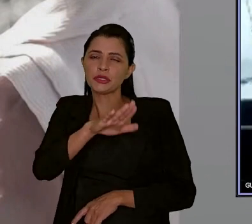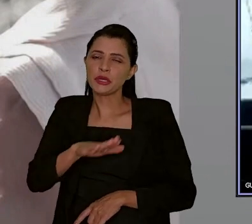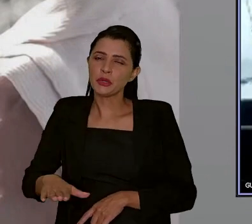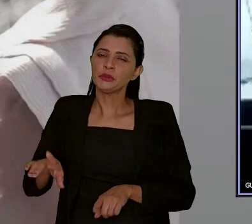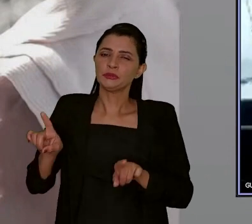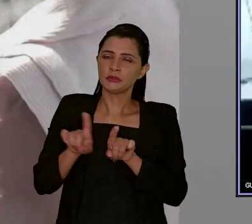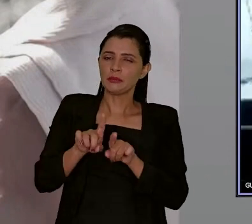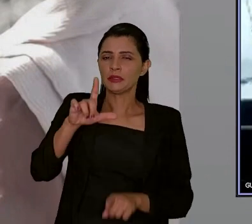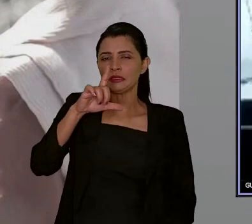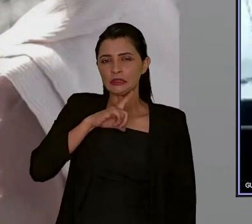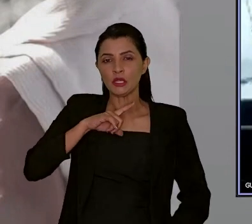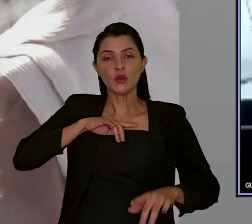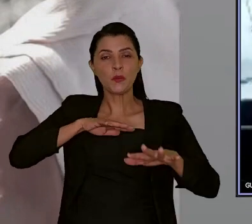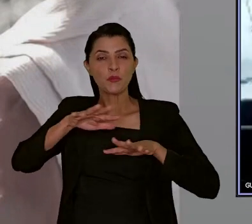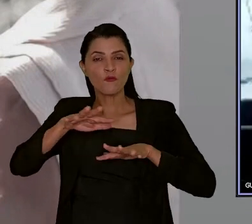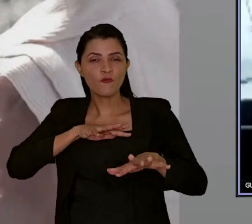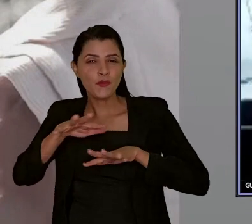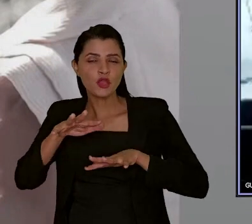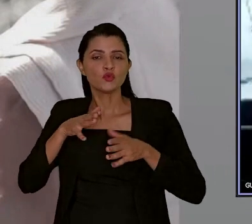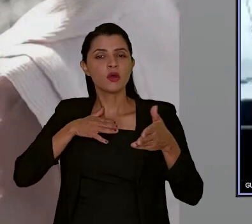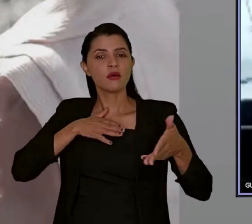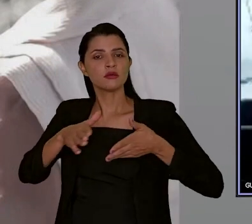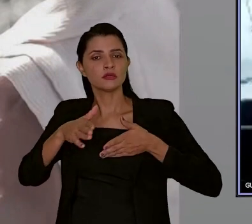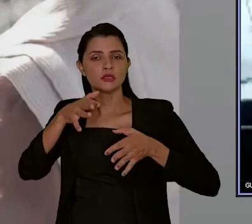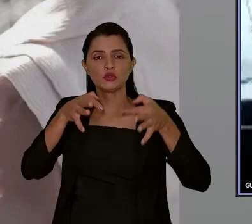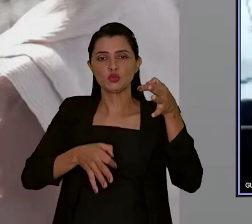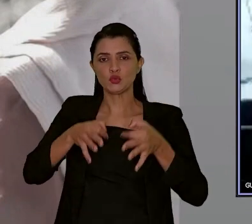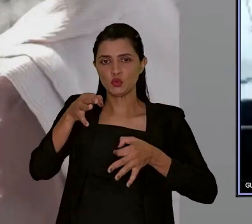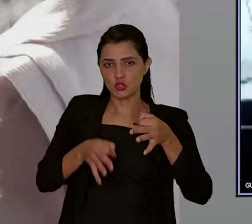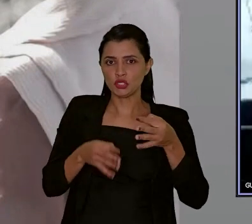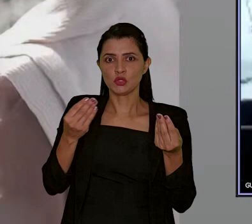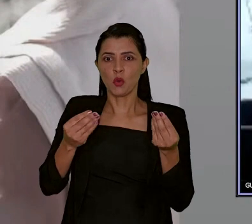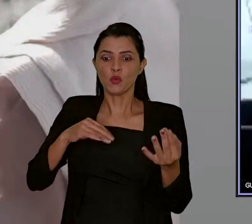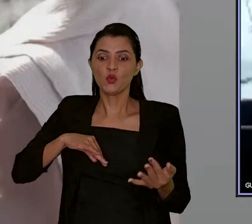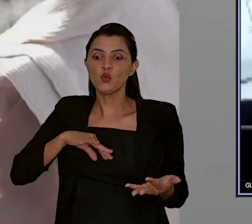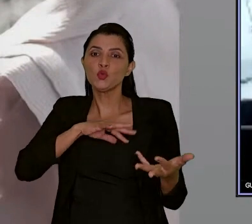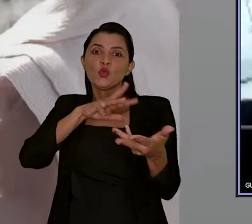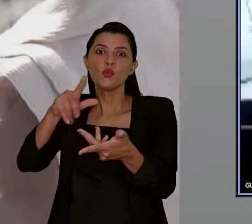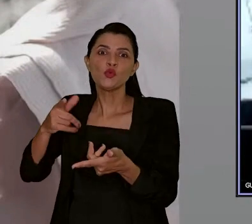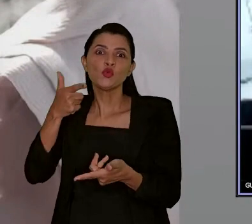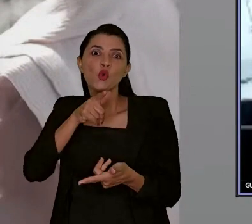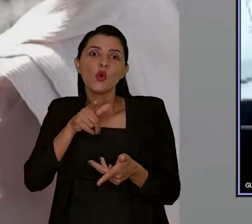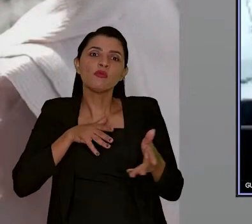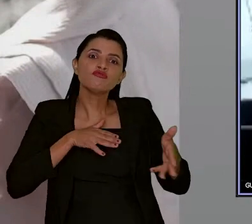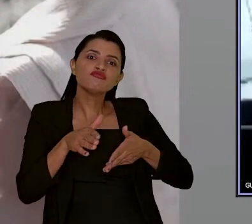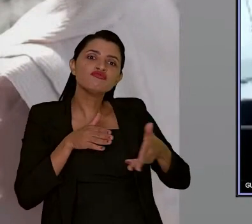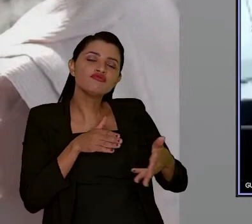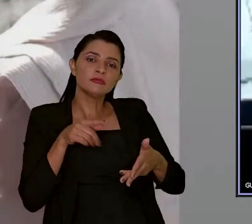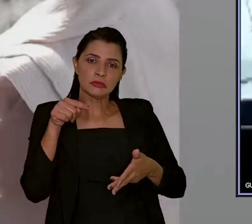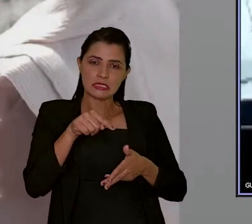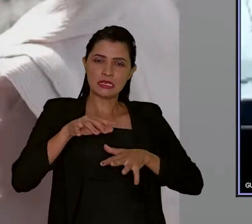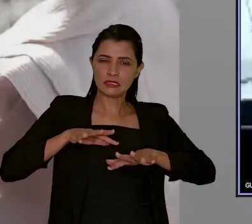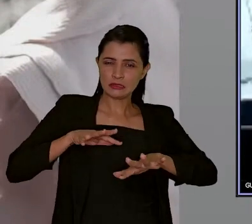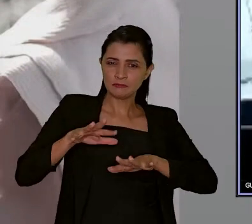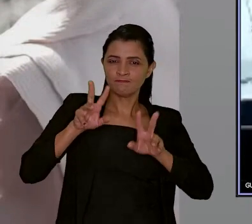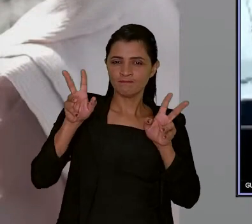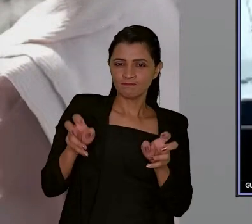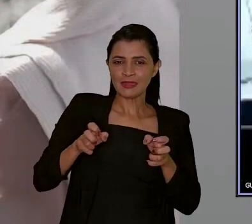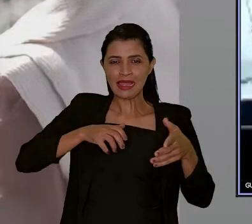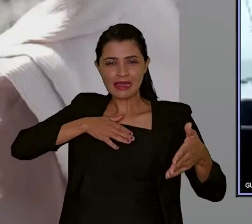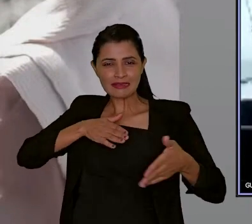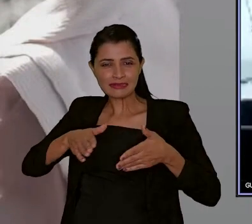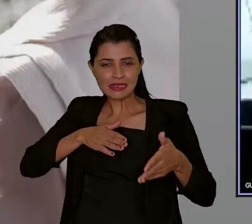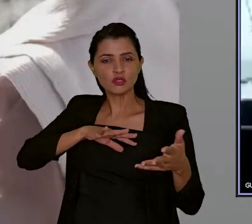movimento de acesso à justiça em escala mundial. Esse movimento de acesso à justiça se fundamenta